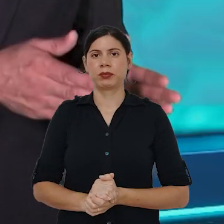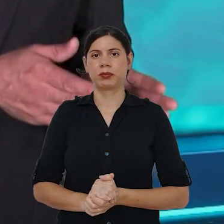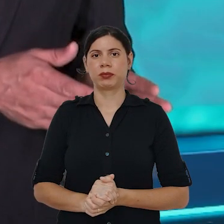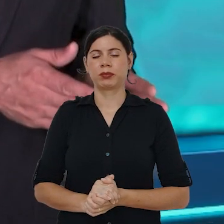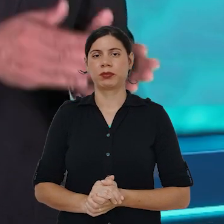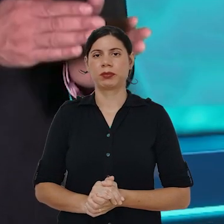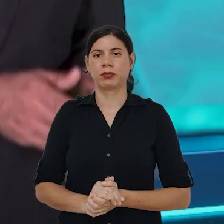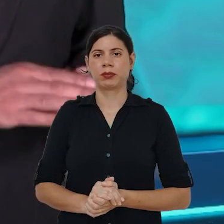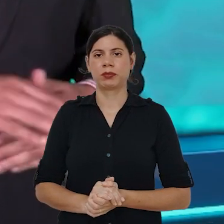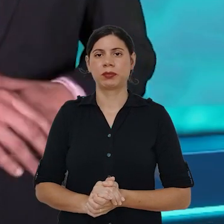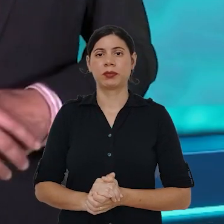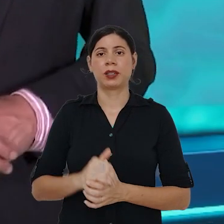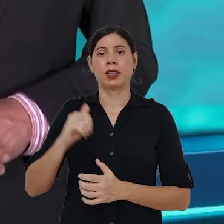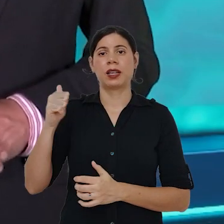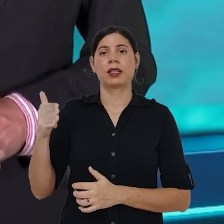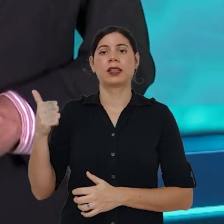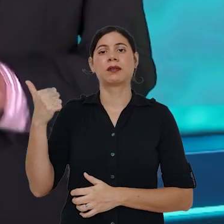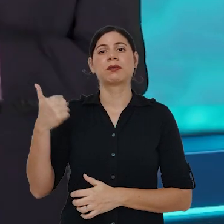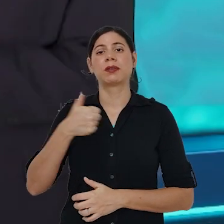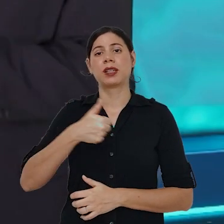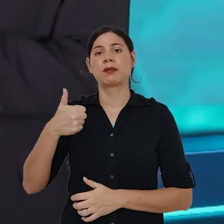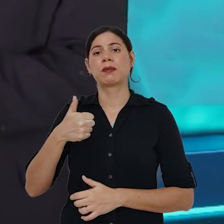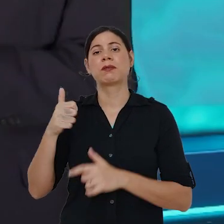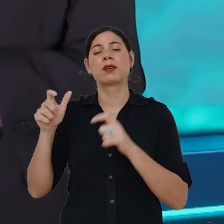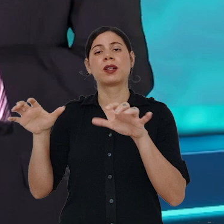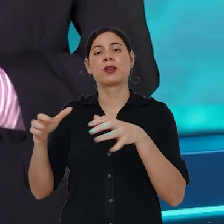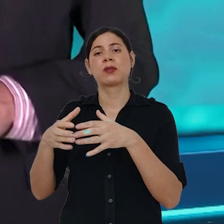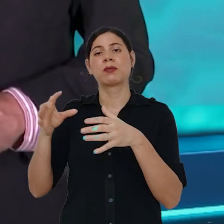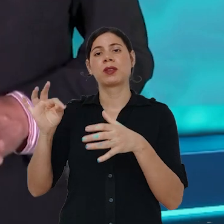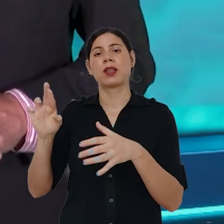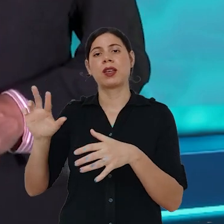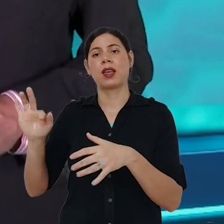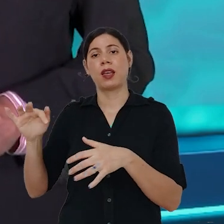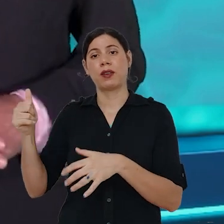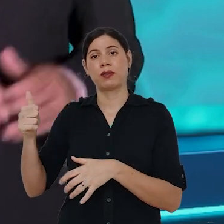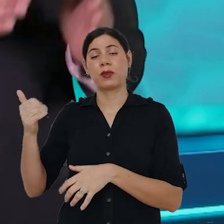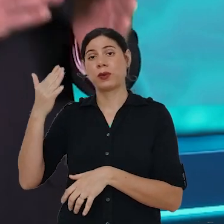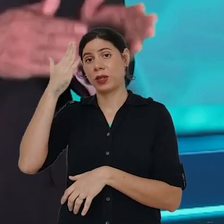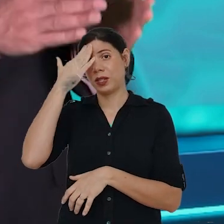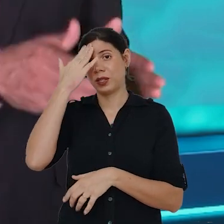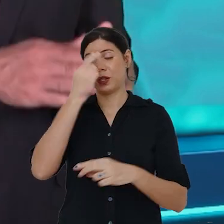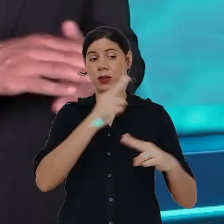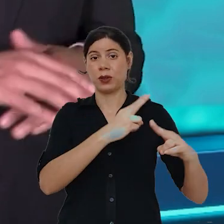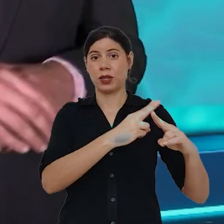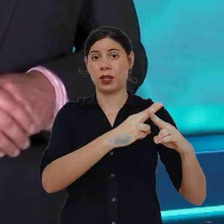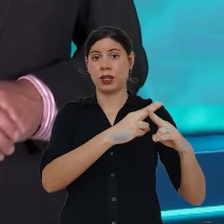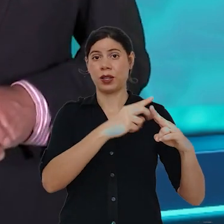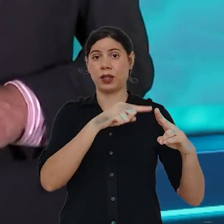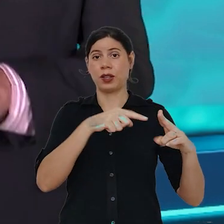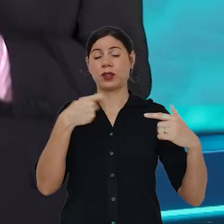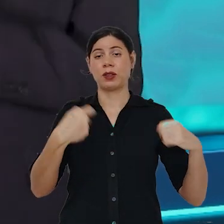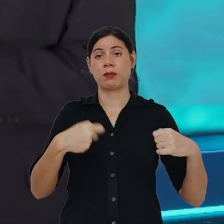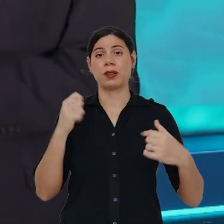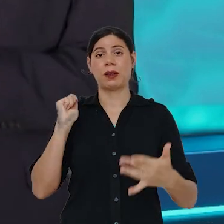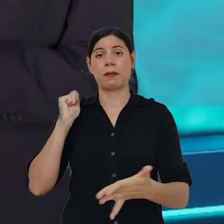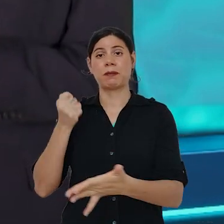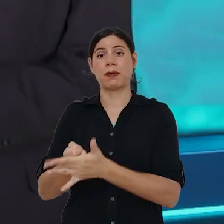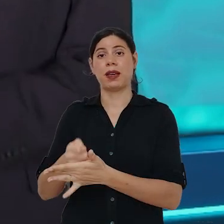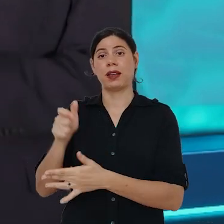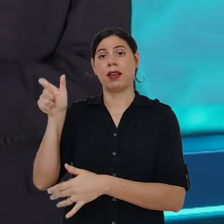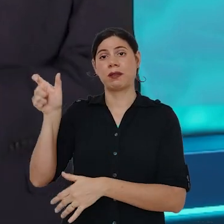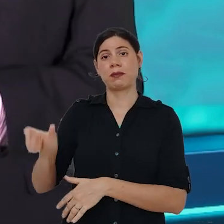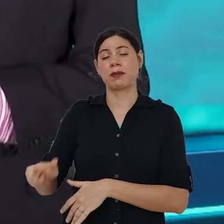A 11ª turma do TRF1 entendeu que a Caixa Econômica Federal deve pagar a uma cliente mais